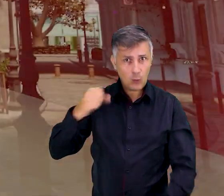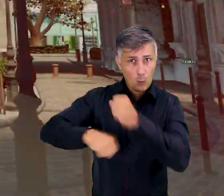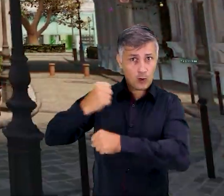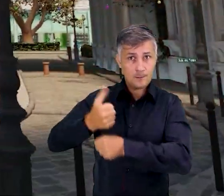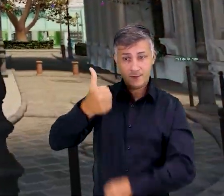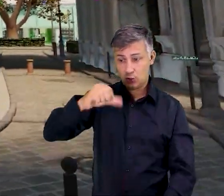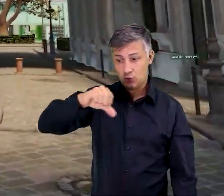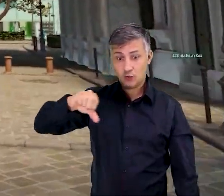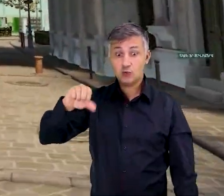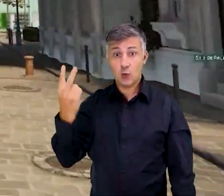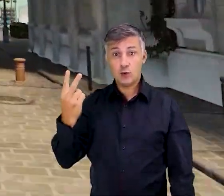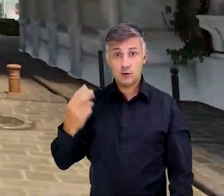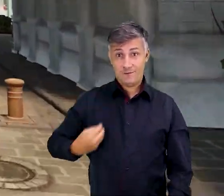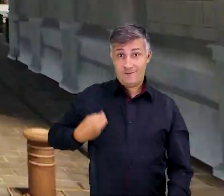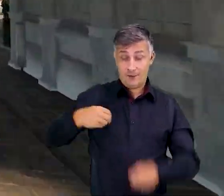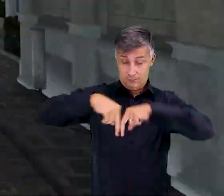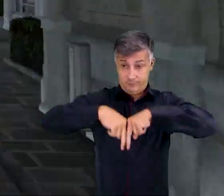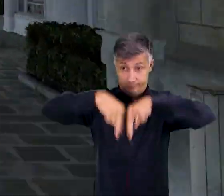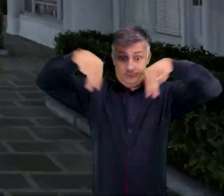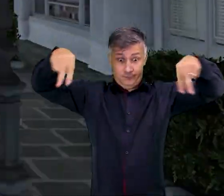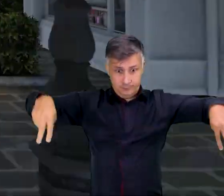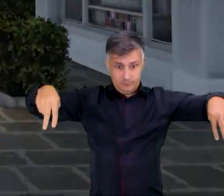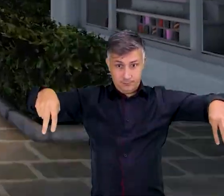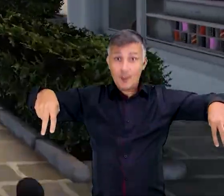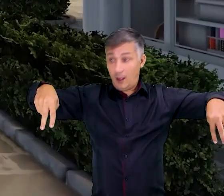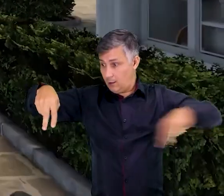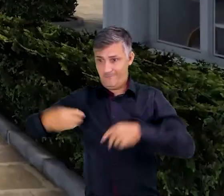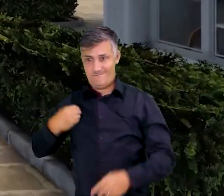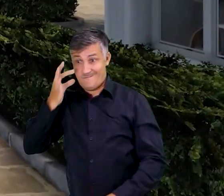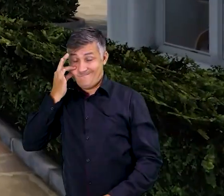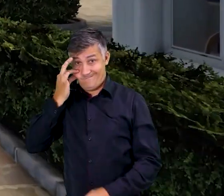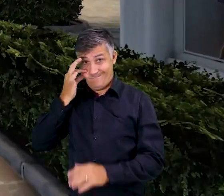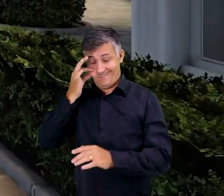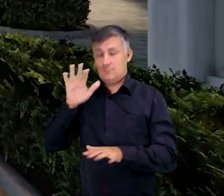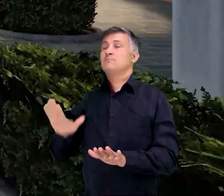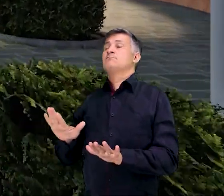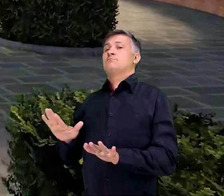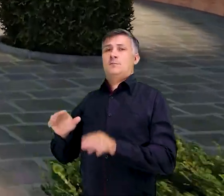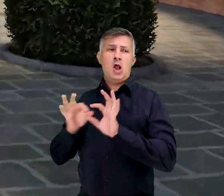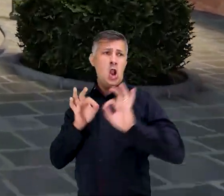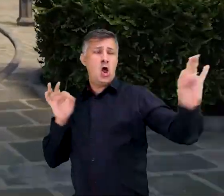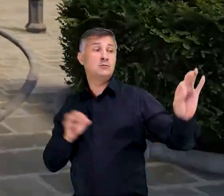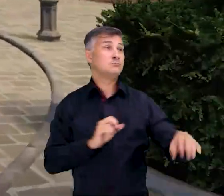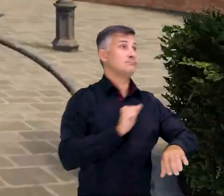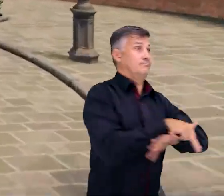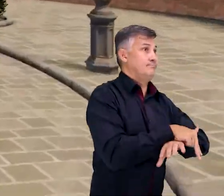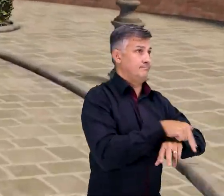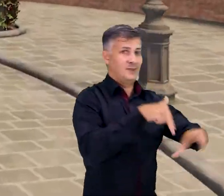Nele, vivências paralelas, coexistindo em ambientes simulados, mesmo que os corpos físicos estejam à